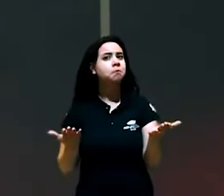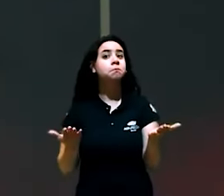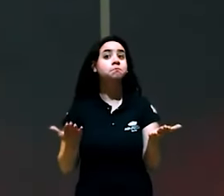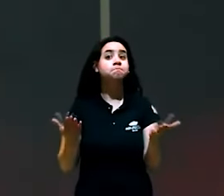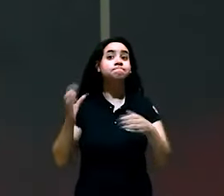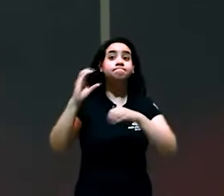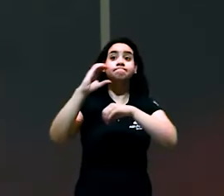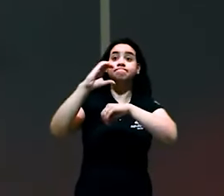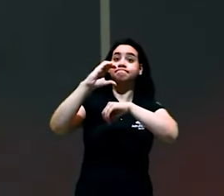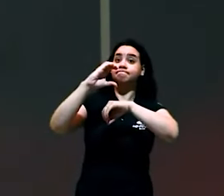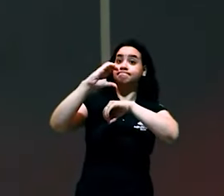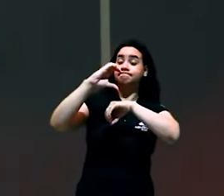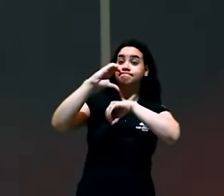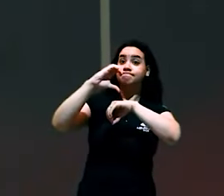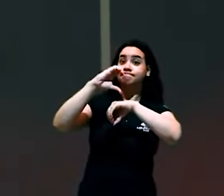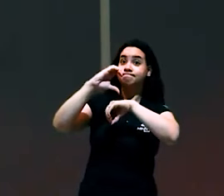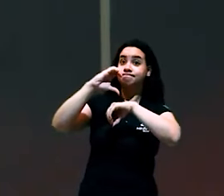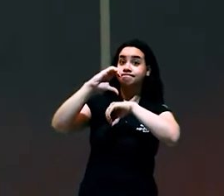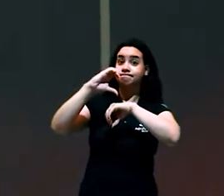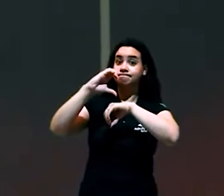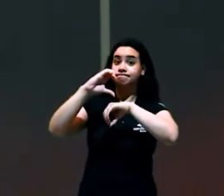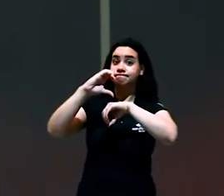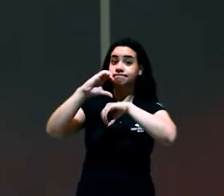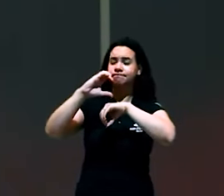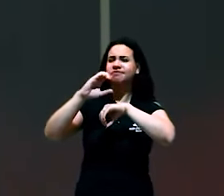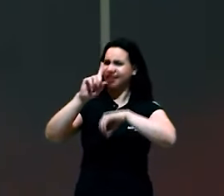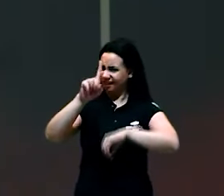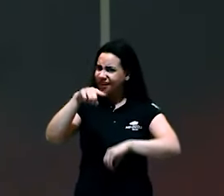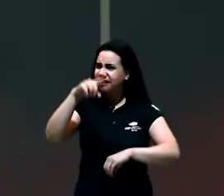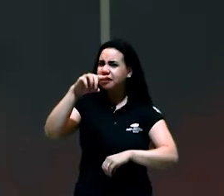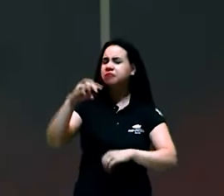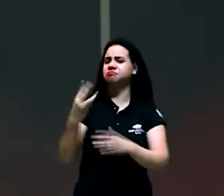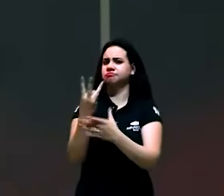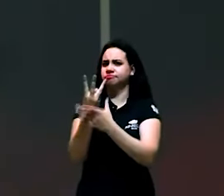Espírito Santo? Será a pessoa da Trindade Divina?